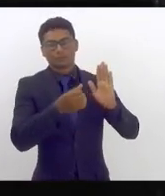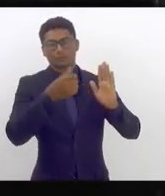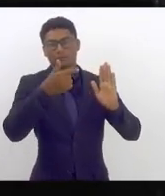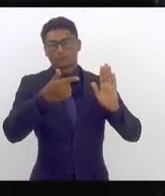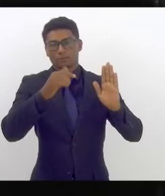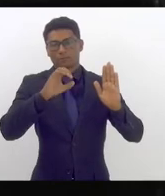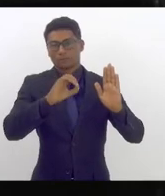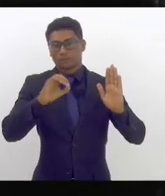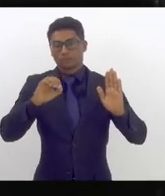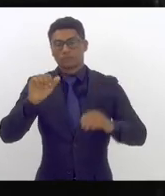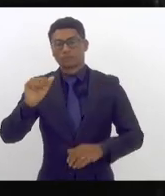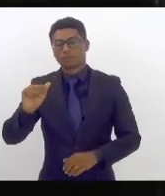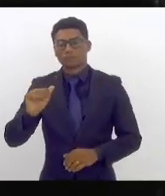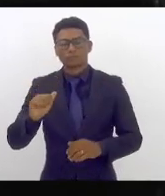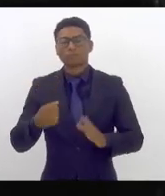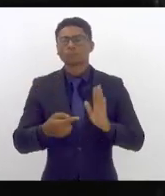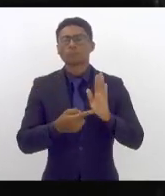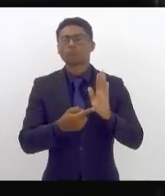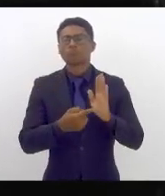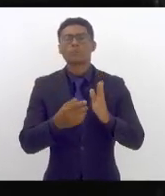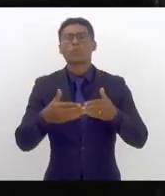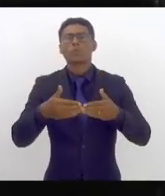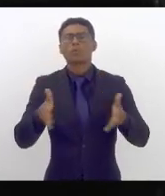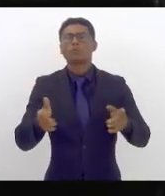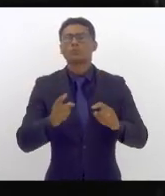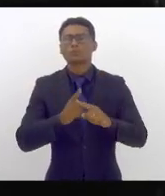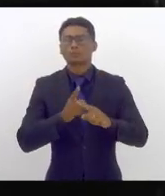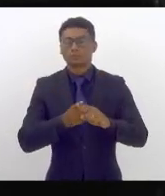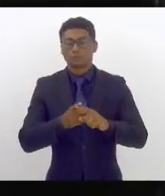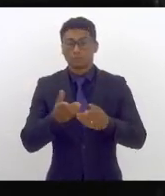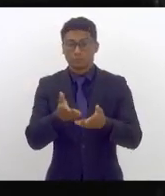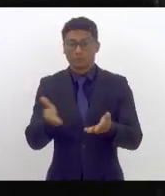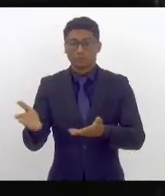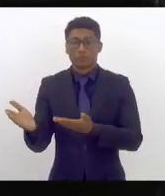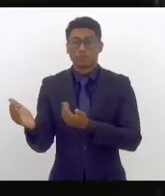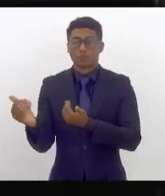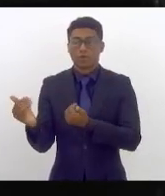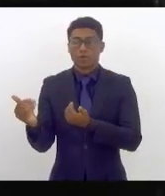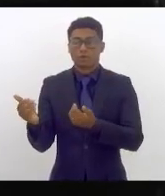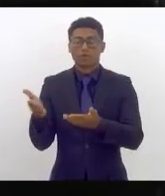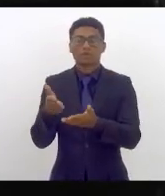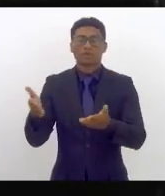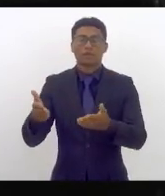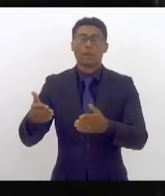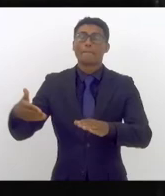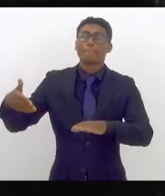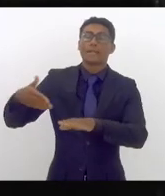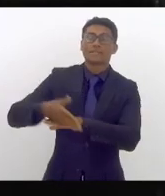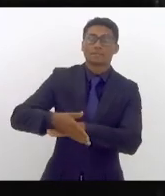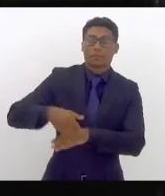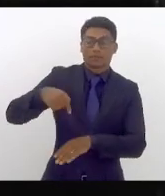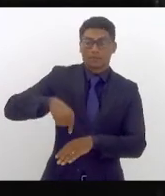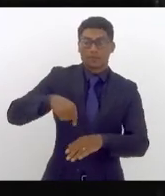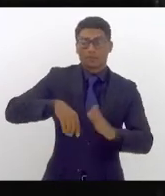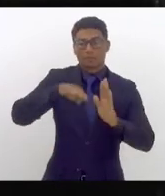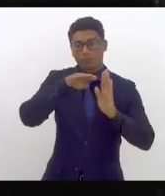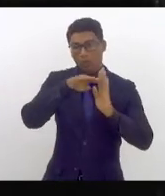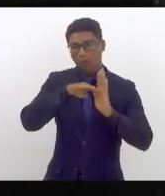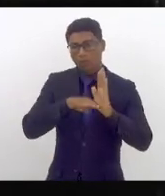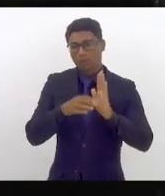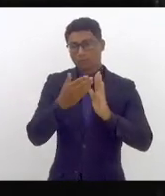que nasceu de debate dos jovens que participam do programa específico né